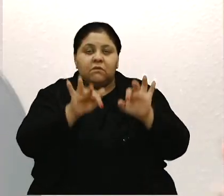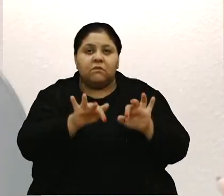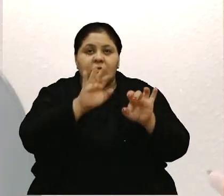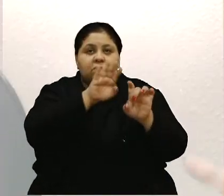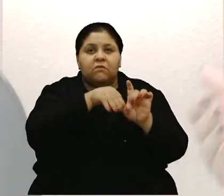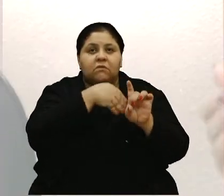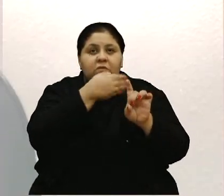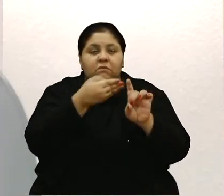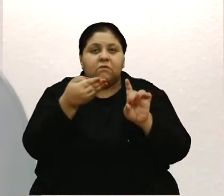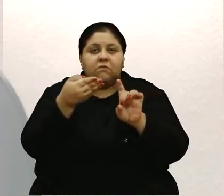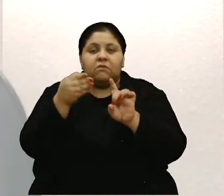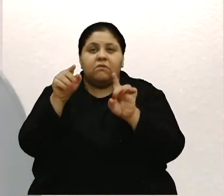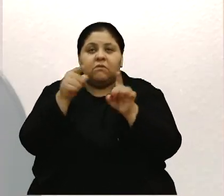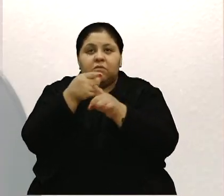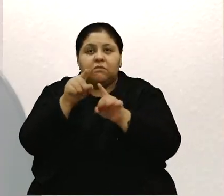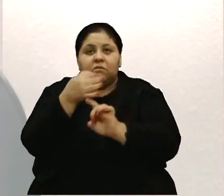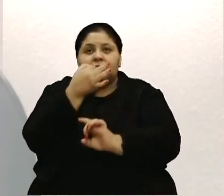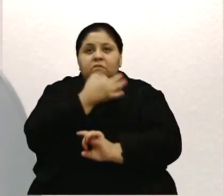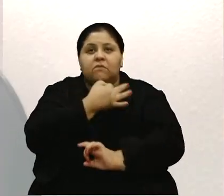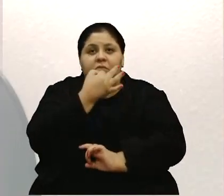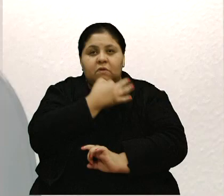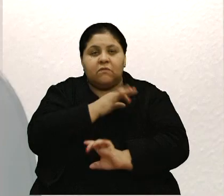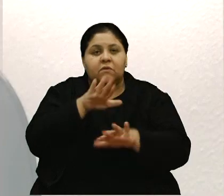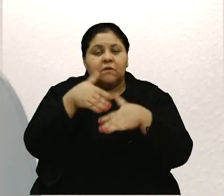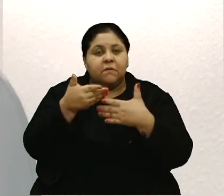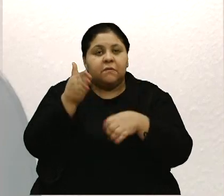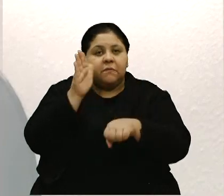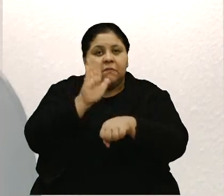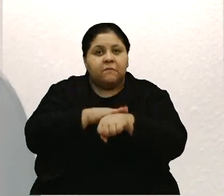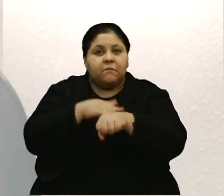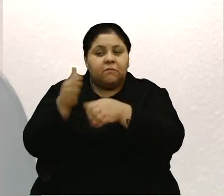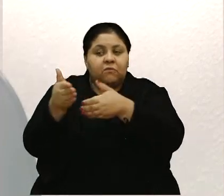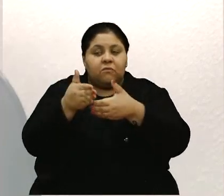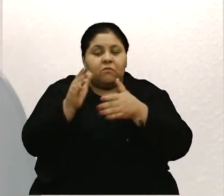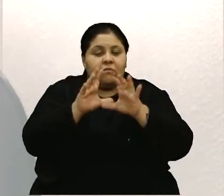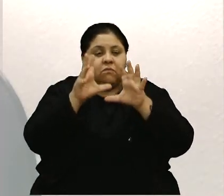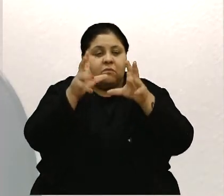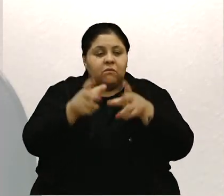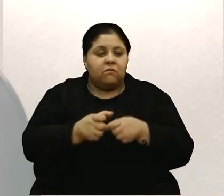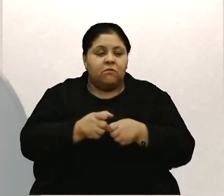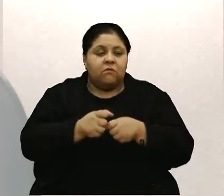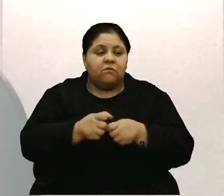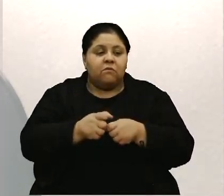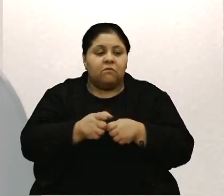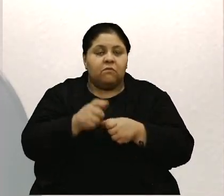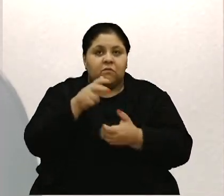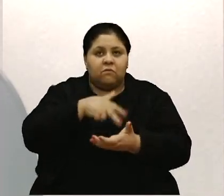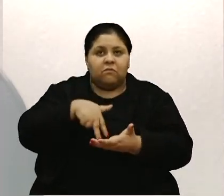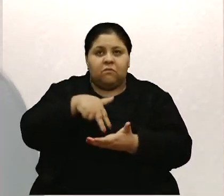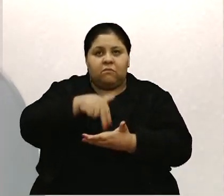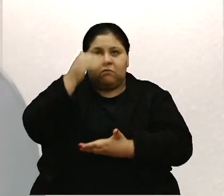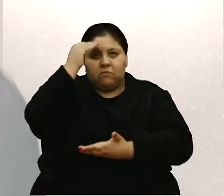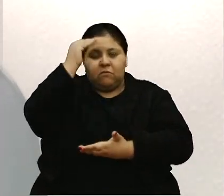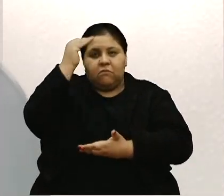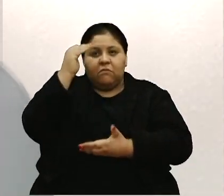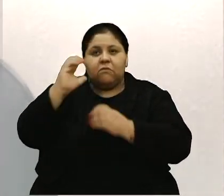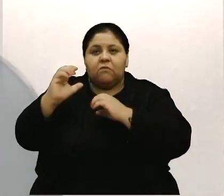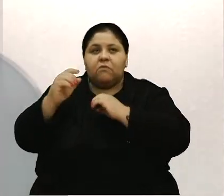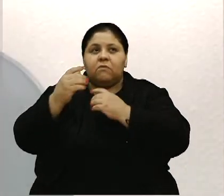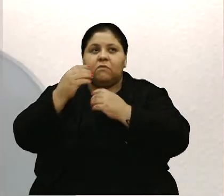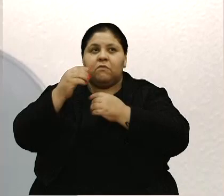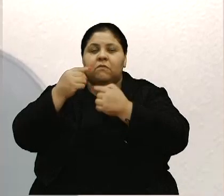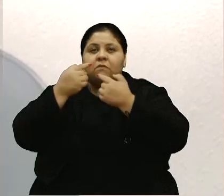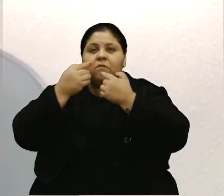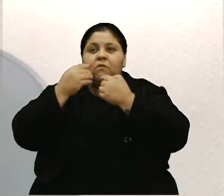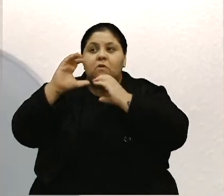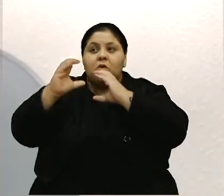homenagem com o hino de Caxias do Sul. Então, nesse momento, convido a todos para que, em posição de respeito, cantemos o hino